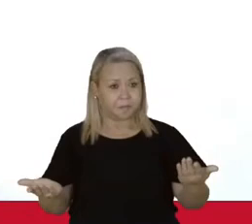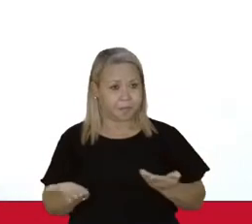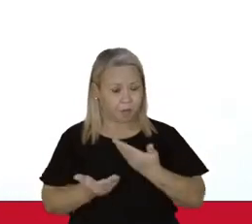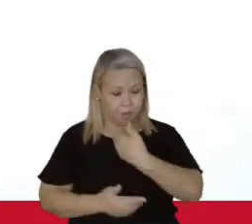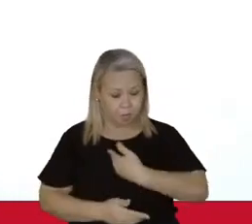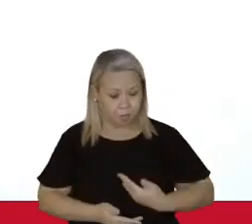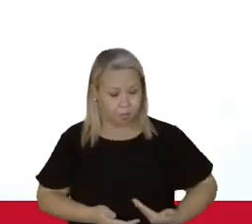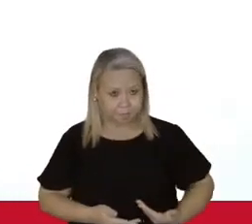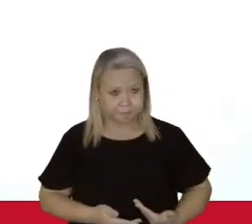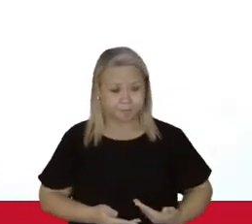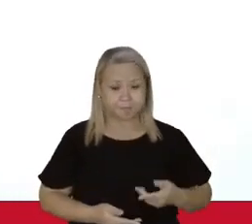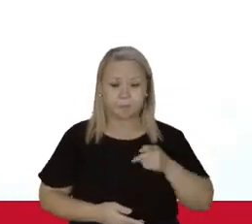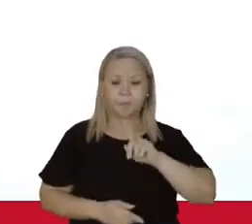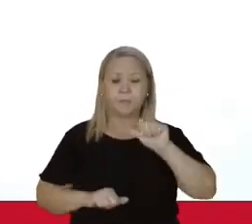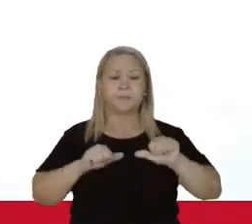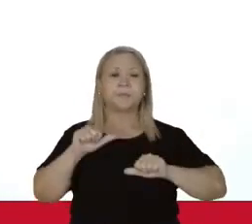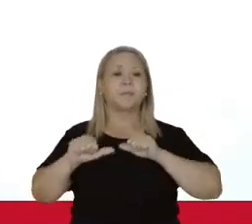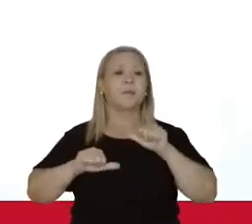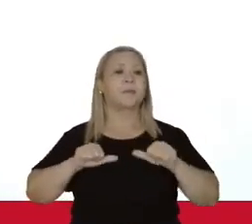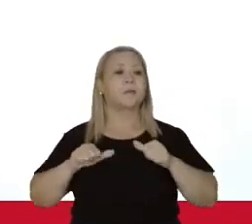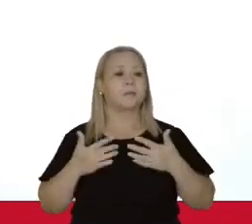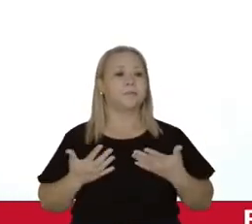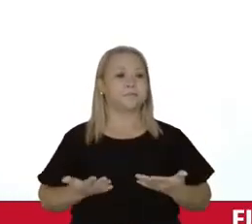governo, né? Então, ele se tornou